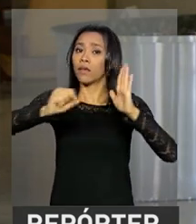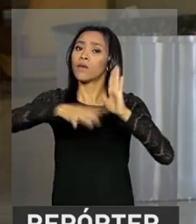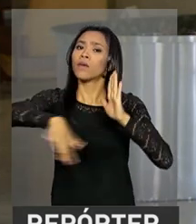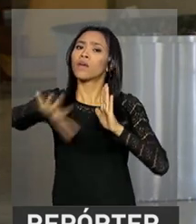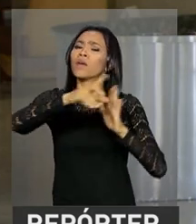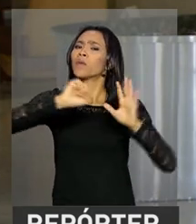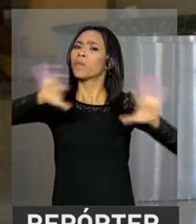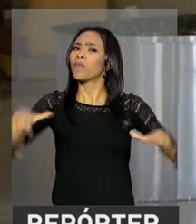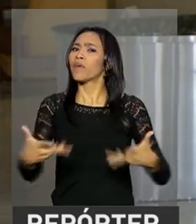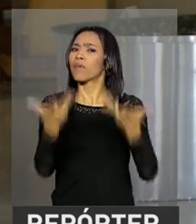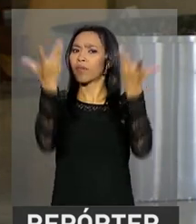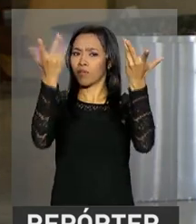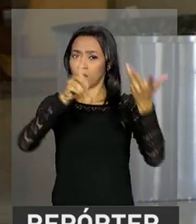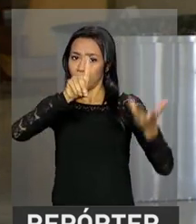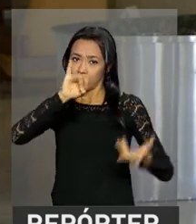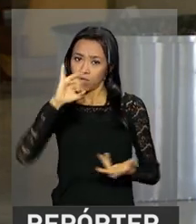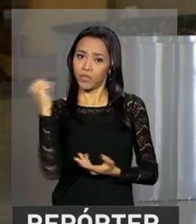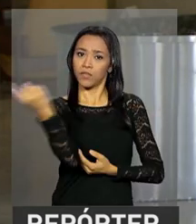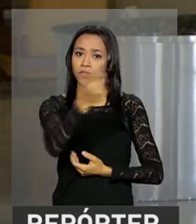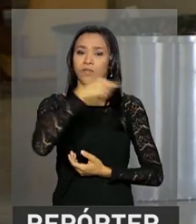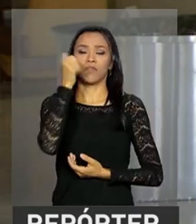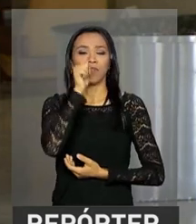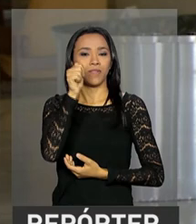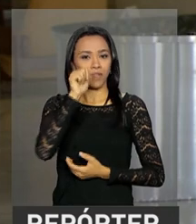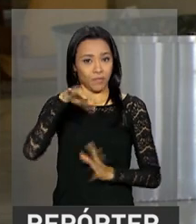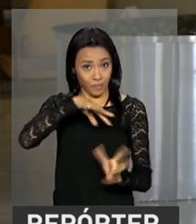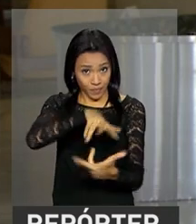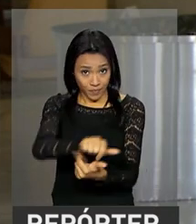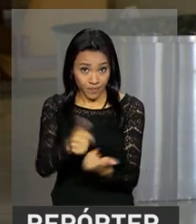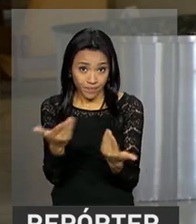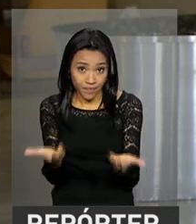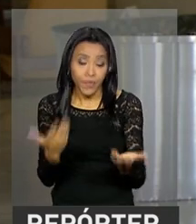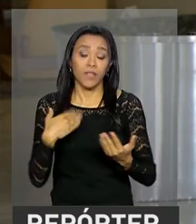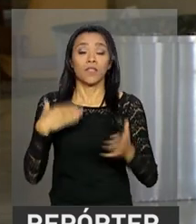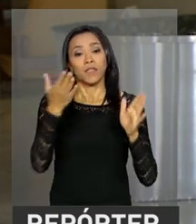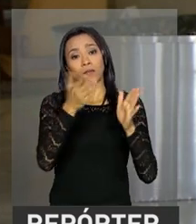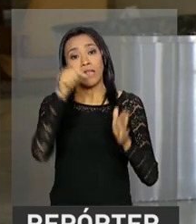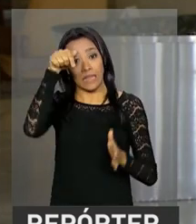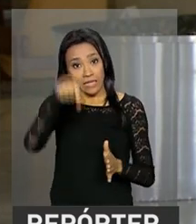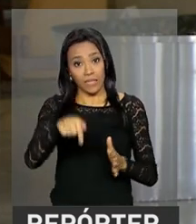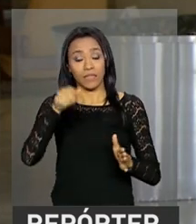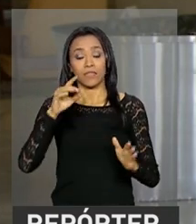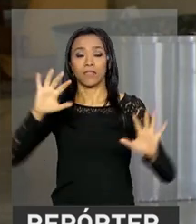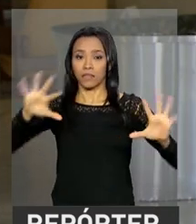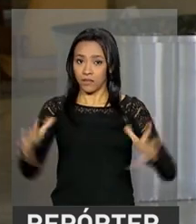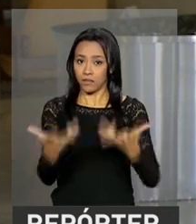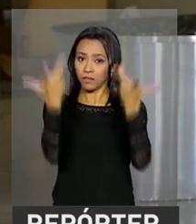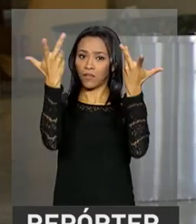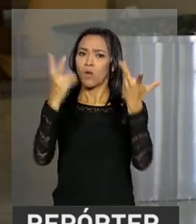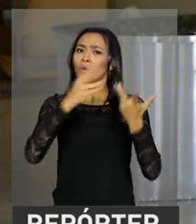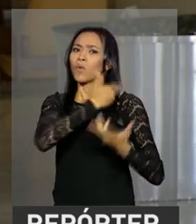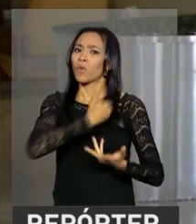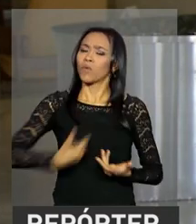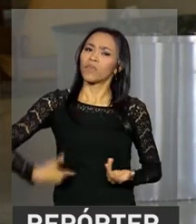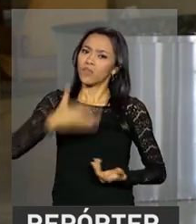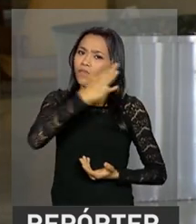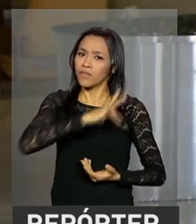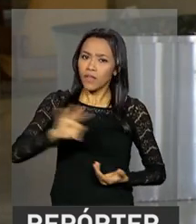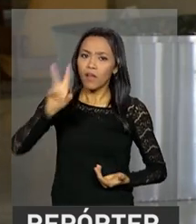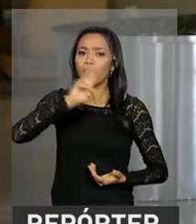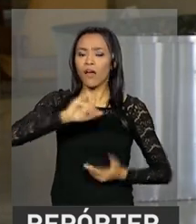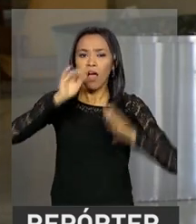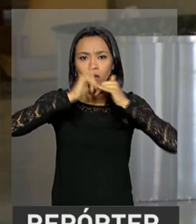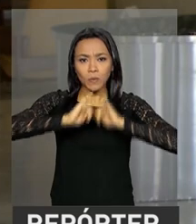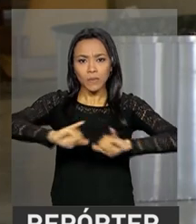em comemoração ao Dia Internacional da Mulher. Durante a cerimônia, o governo federal vai anunciar